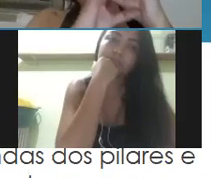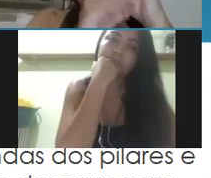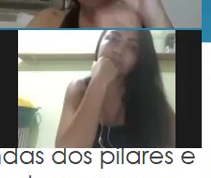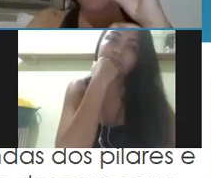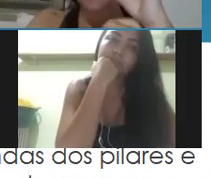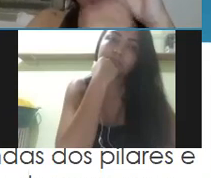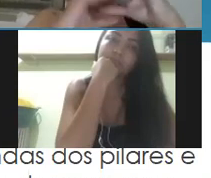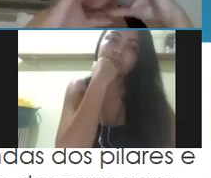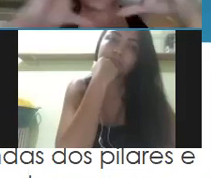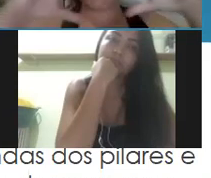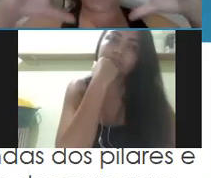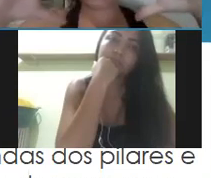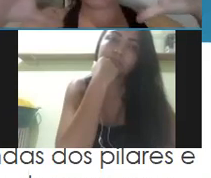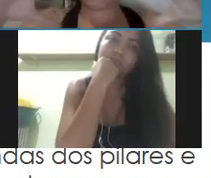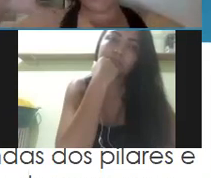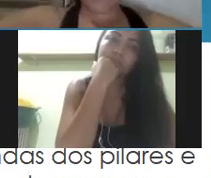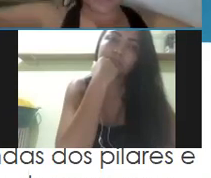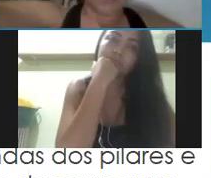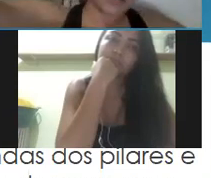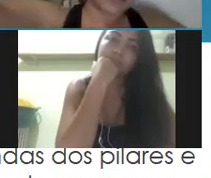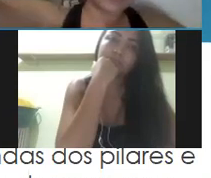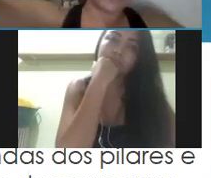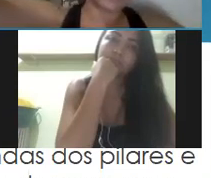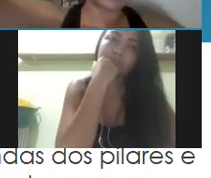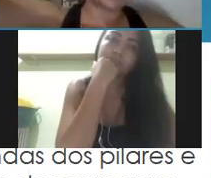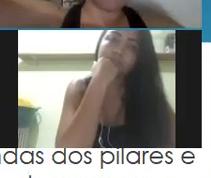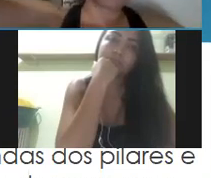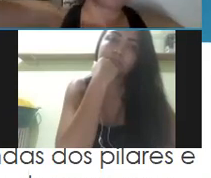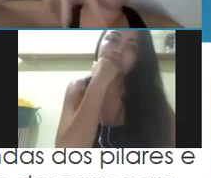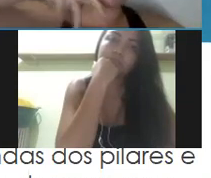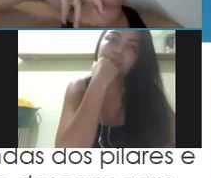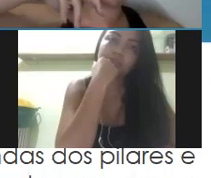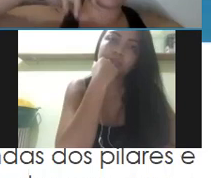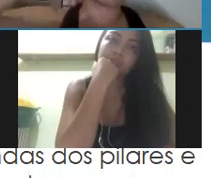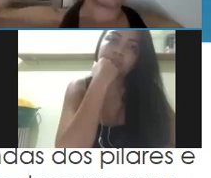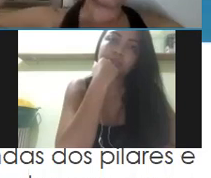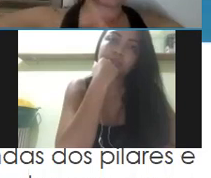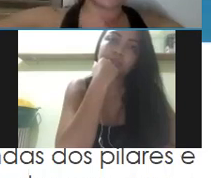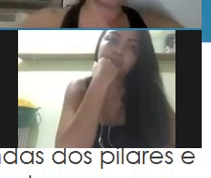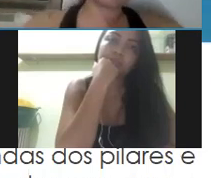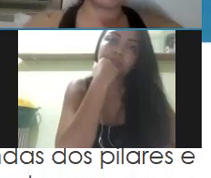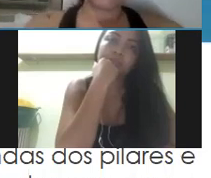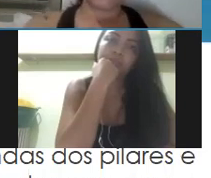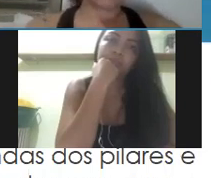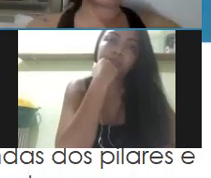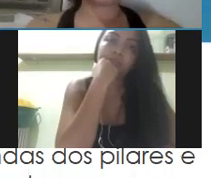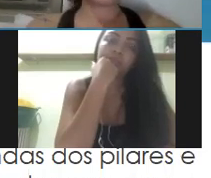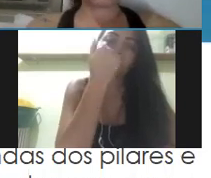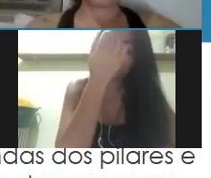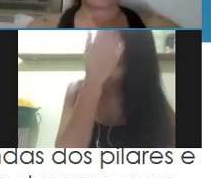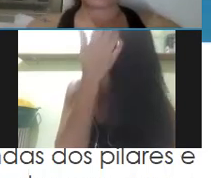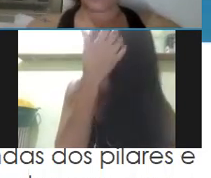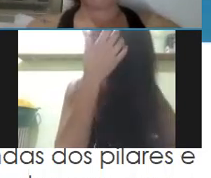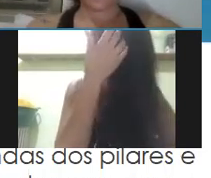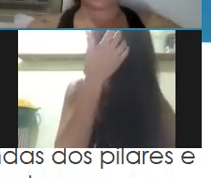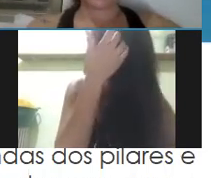área do pilar deveria ser maior para ela conseguir ter uma superfície de contato maior. Como eu dei o exemplo